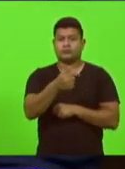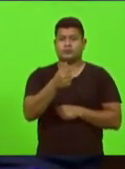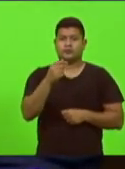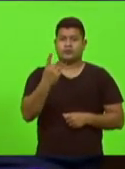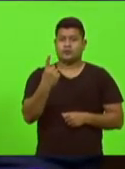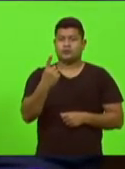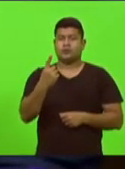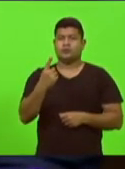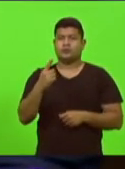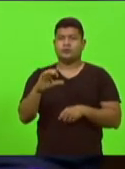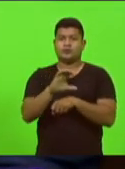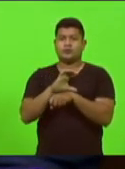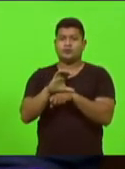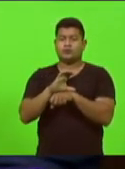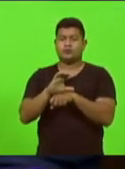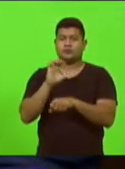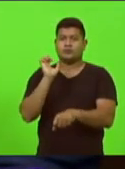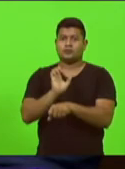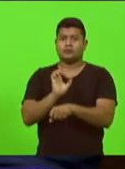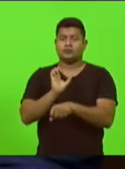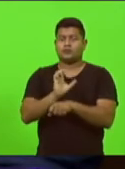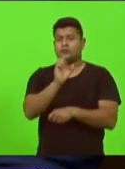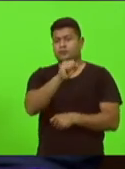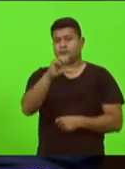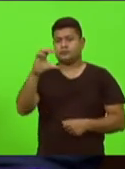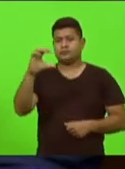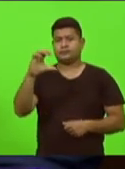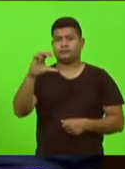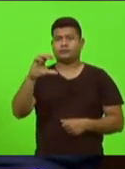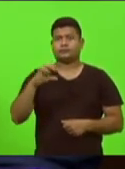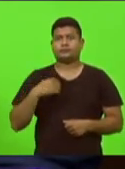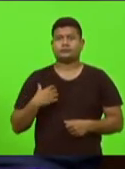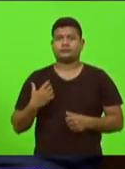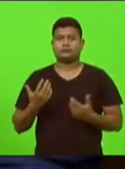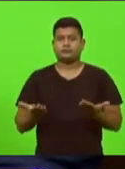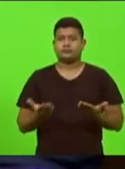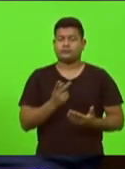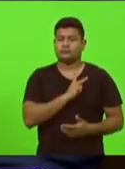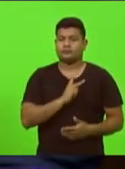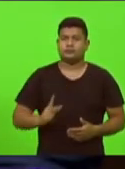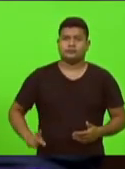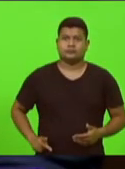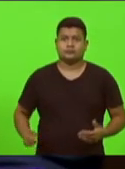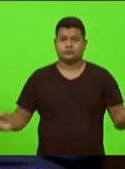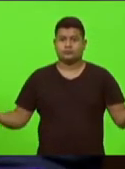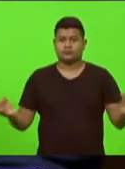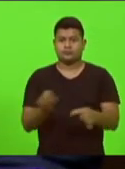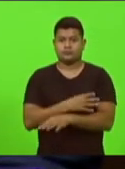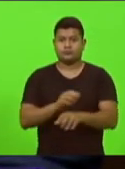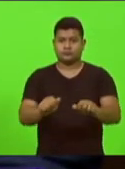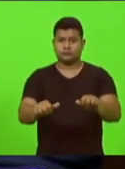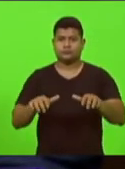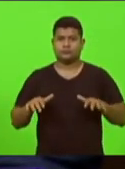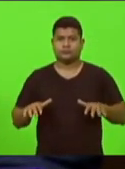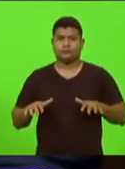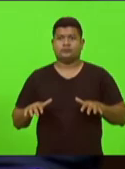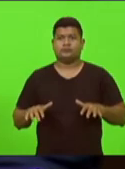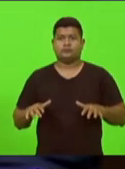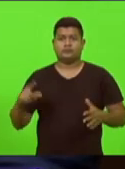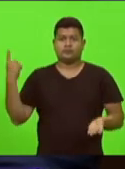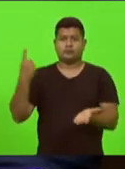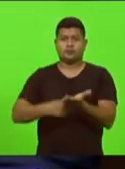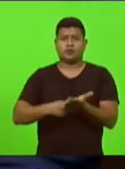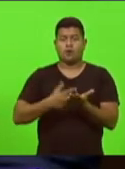da Constituição do Estado de Santa Catarina, esta presidência encerra a presente sessão e